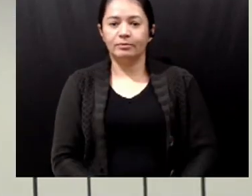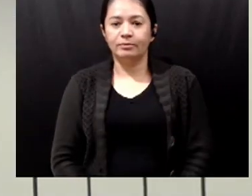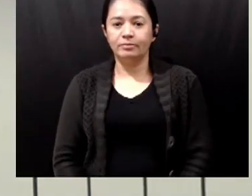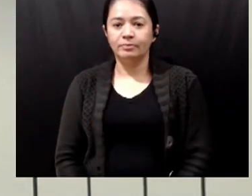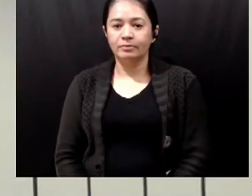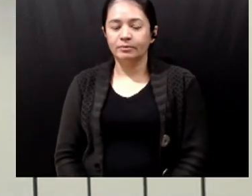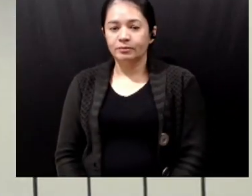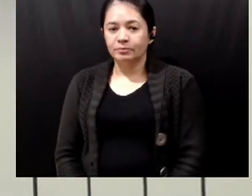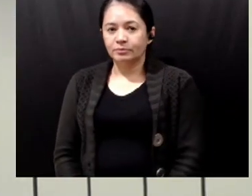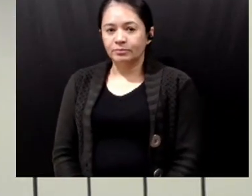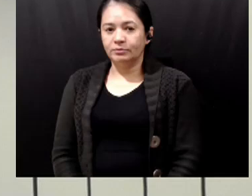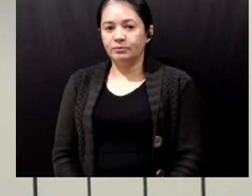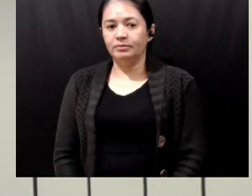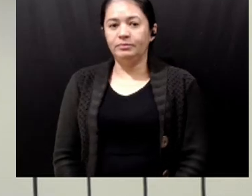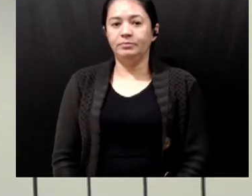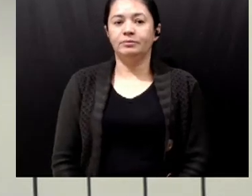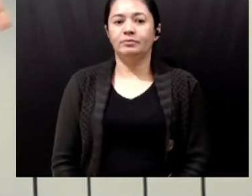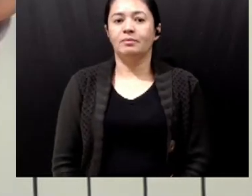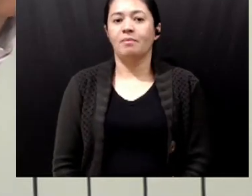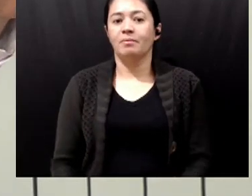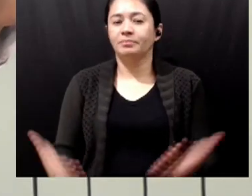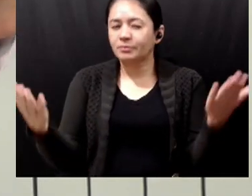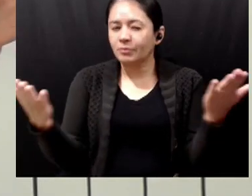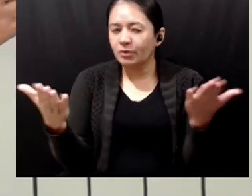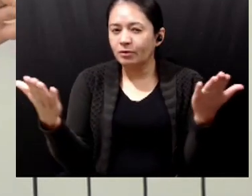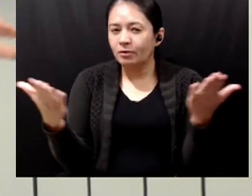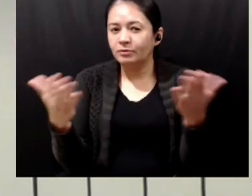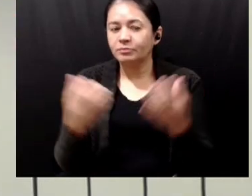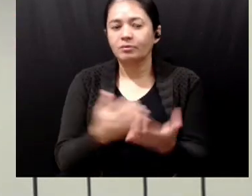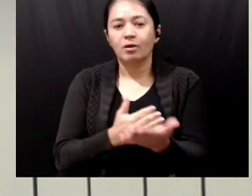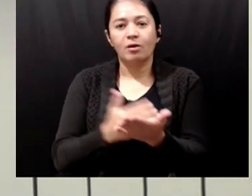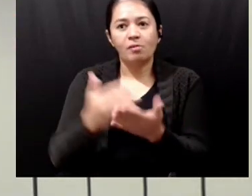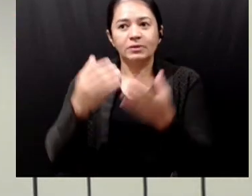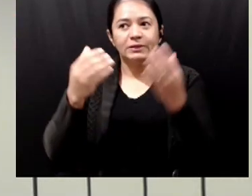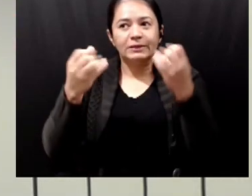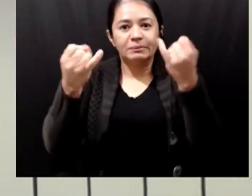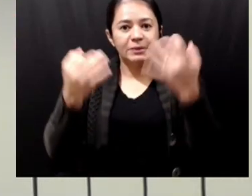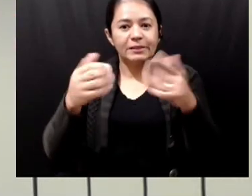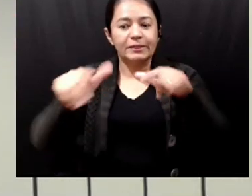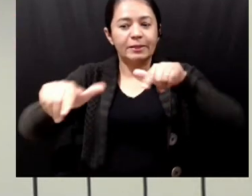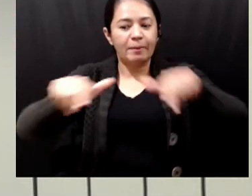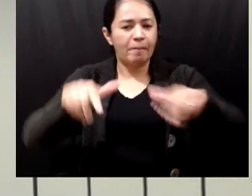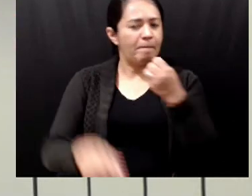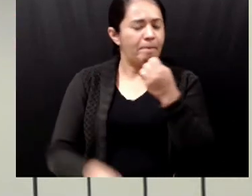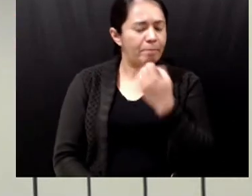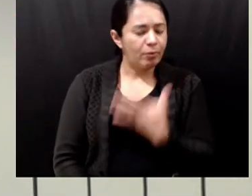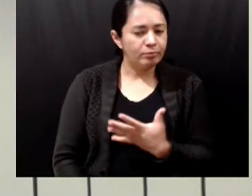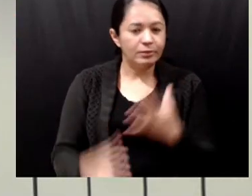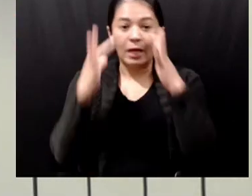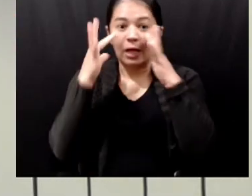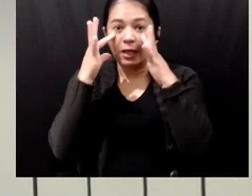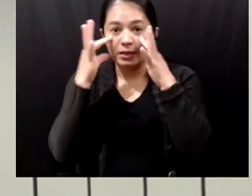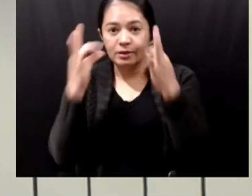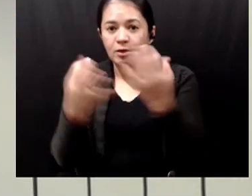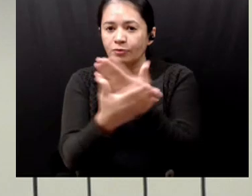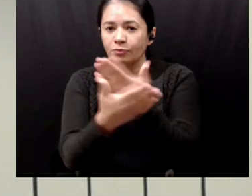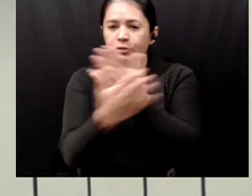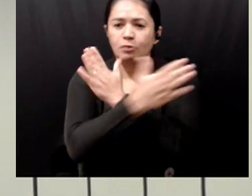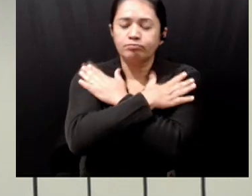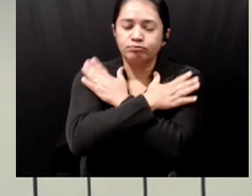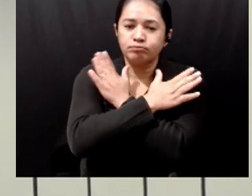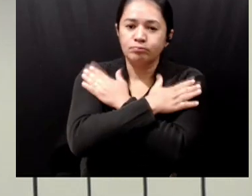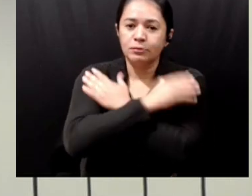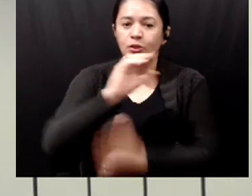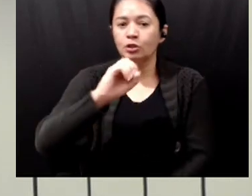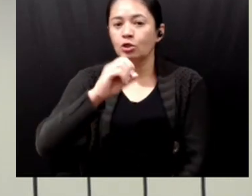E a gente abre a edição de hoje falando sobre emprego, é sempre bom, né? Atenção, você que está desempregado ou você que quer mudar